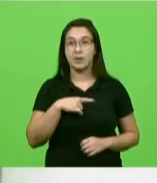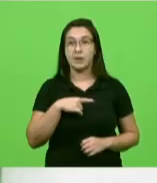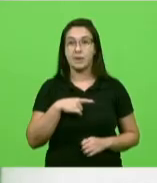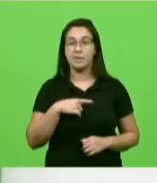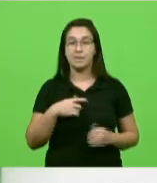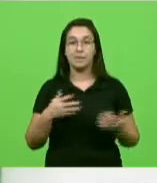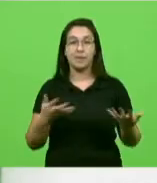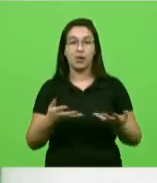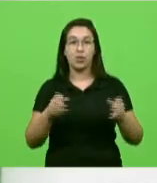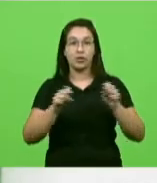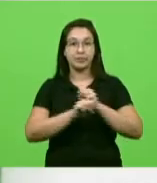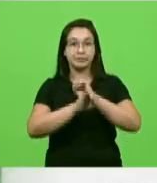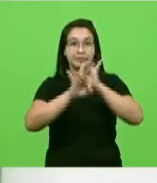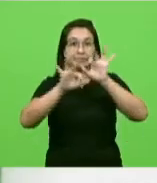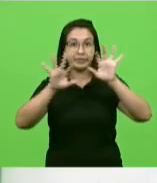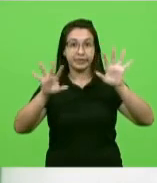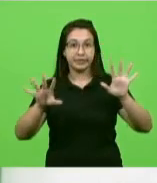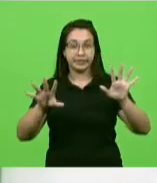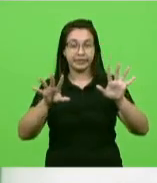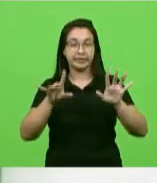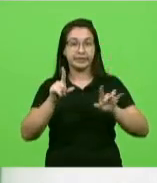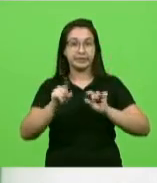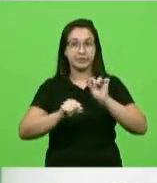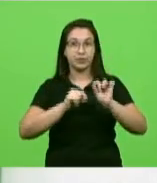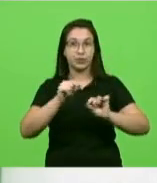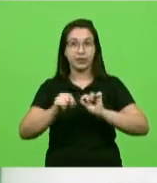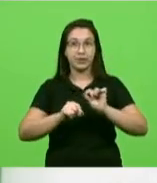que deve ser esclarecida.